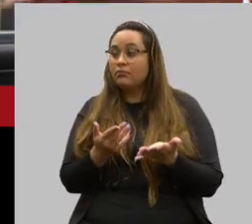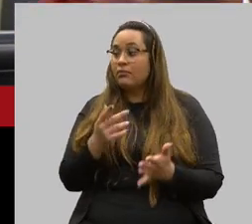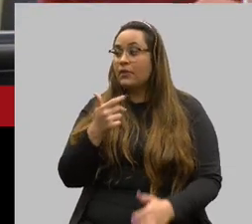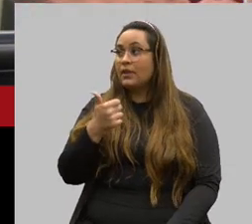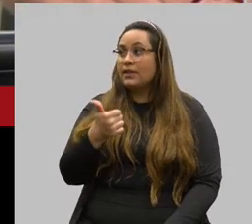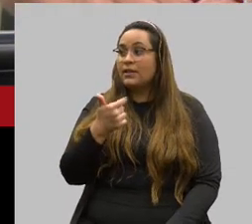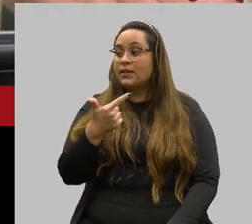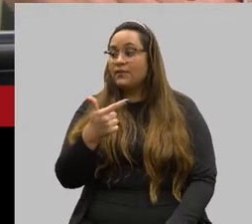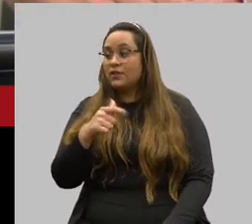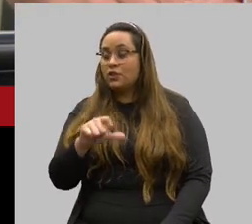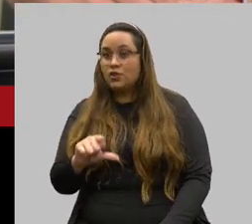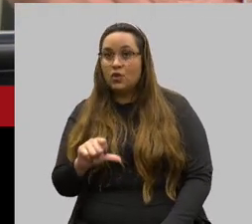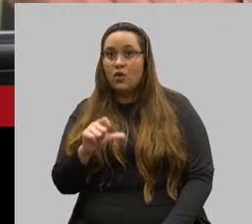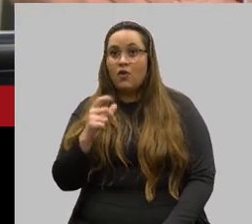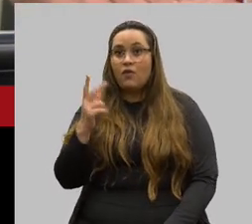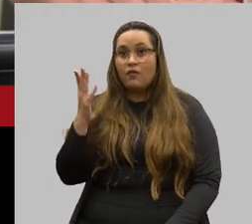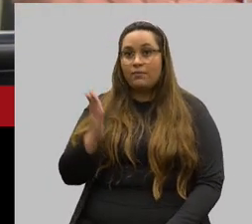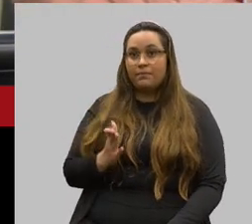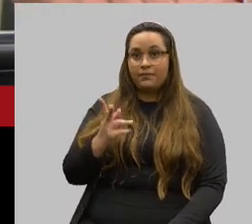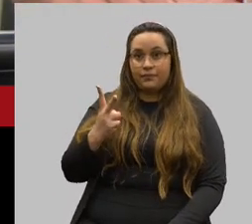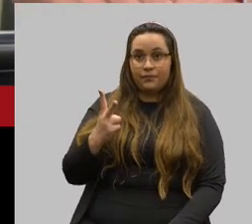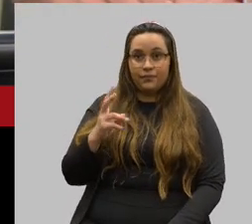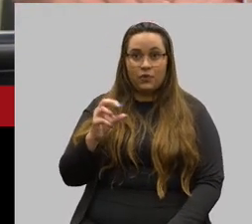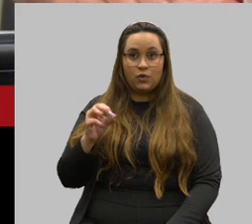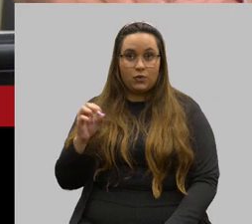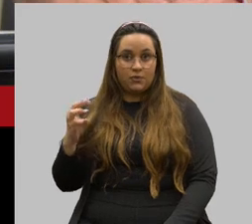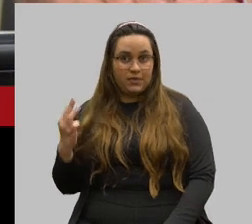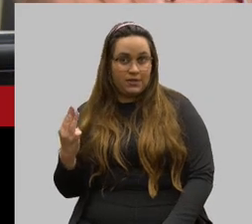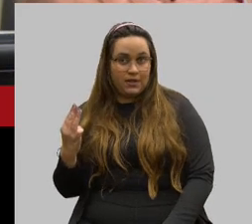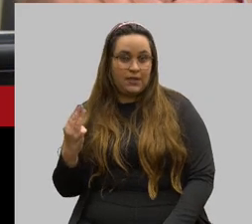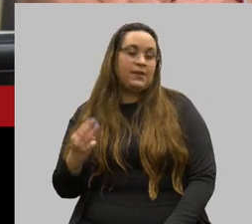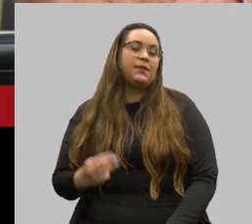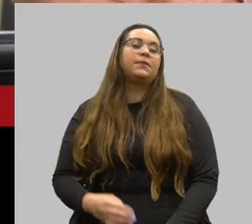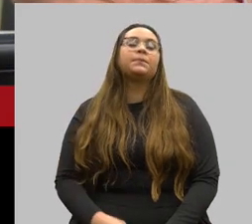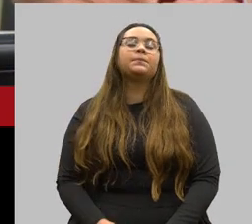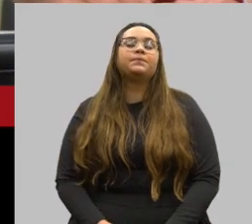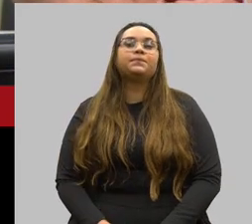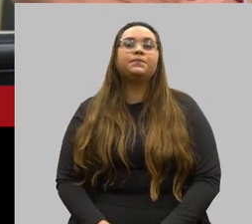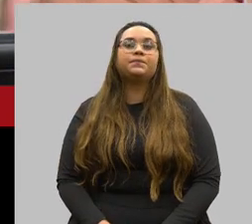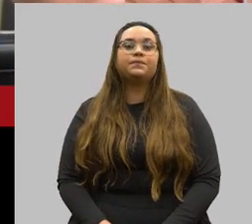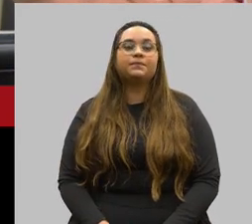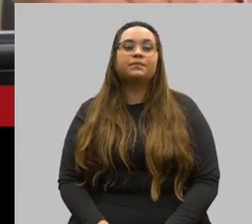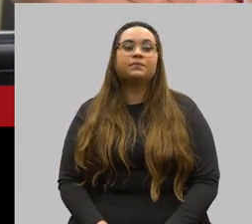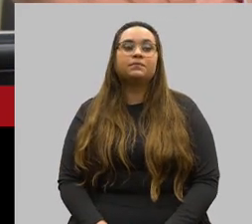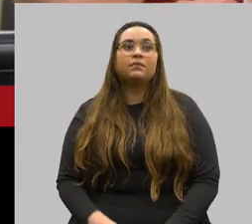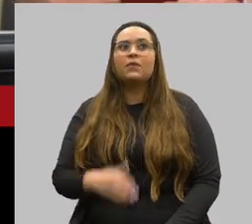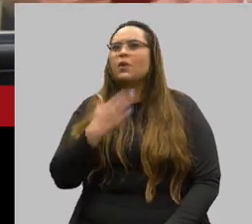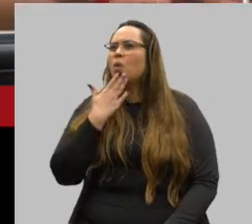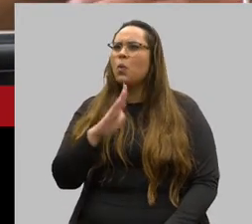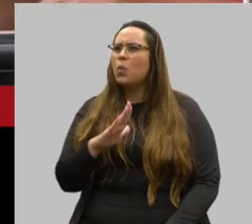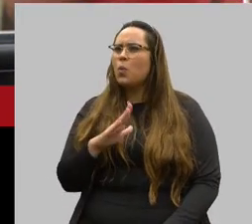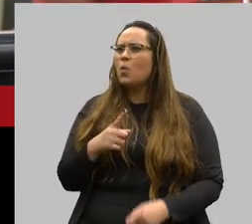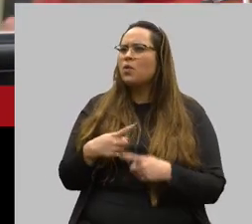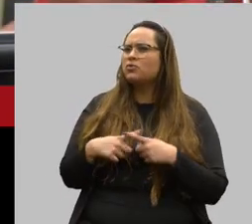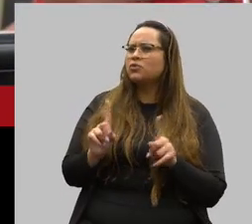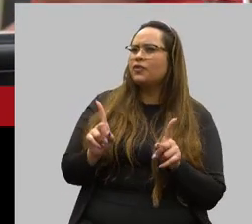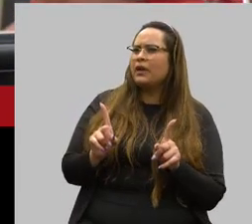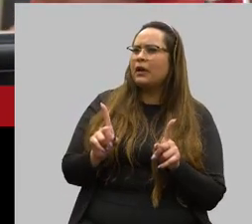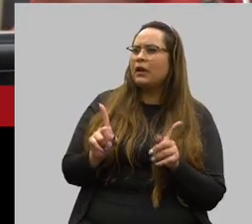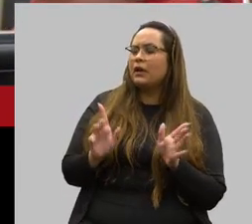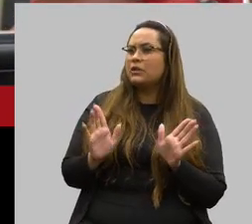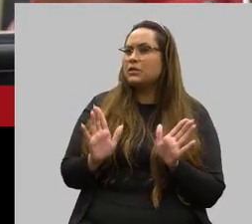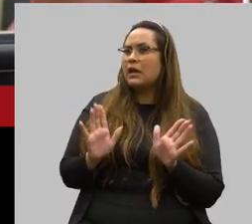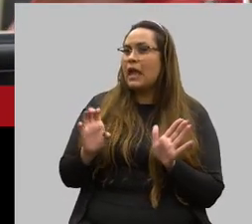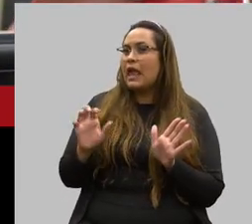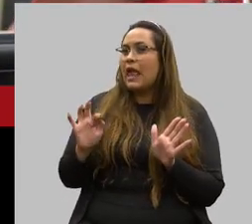2013 lei essa inclusive fui relator dela eh e qual a diferença entre o efetivo e existente